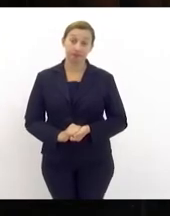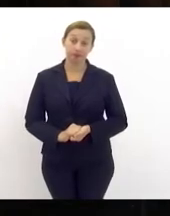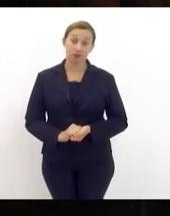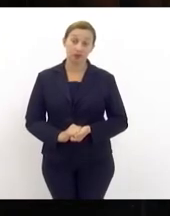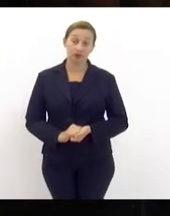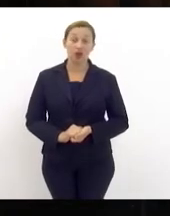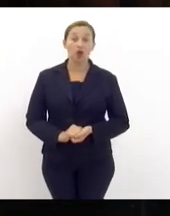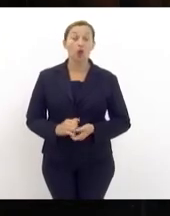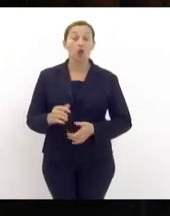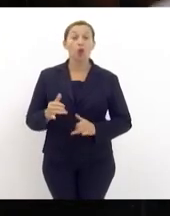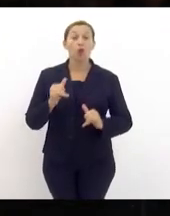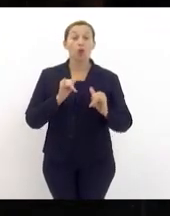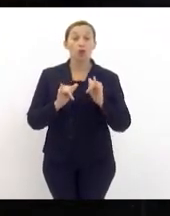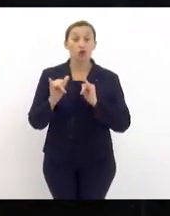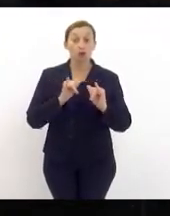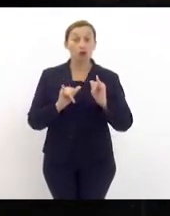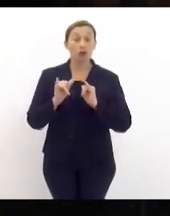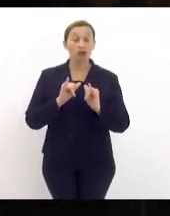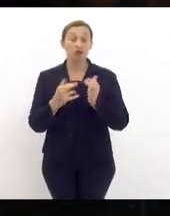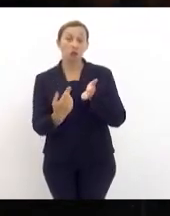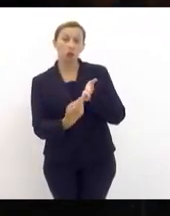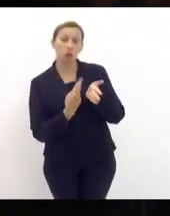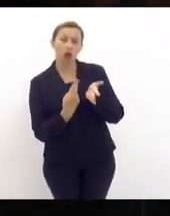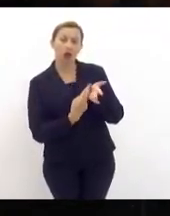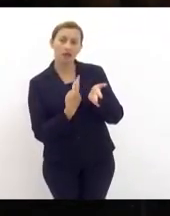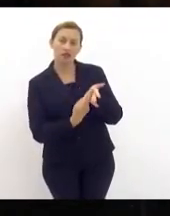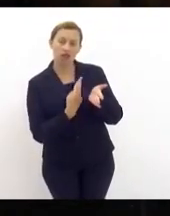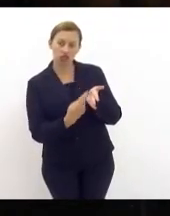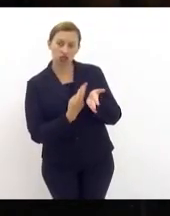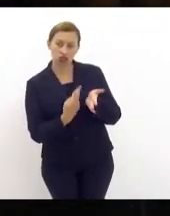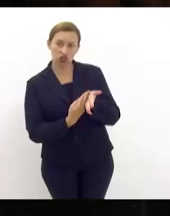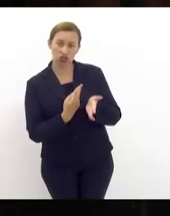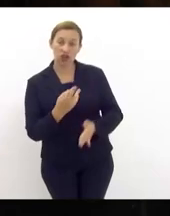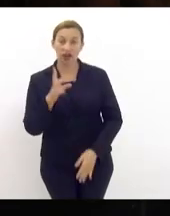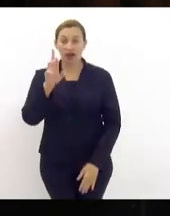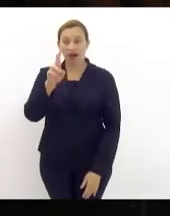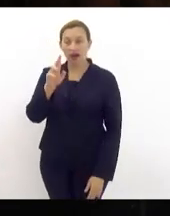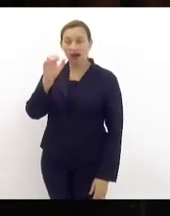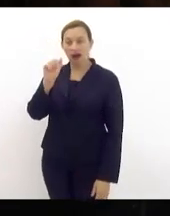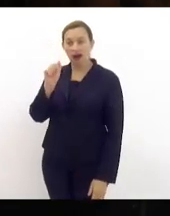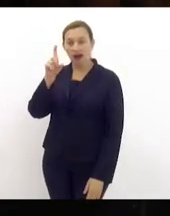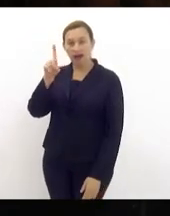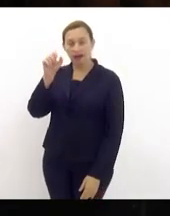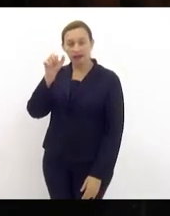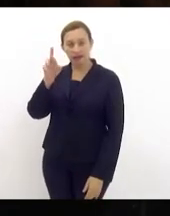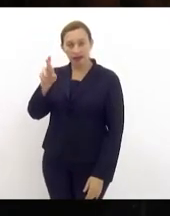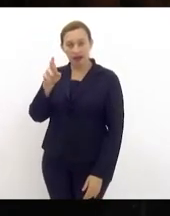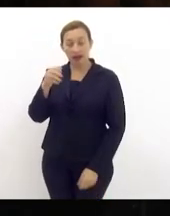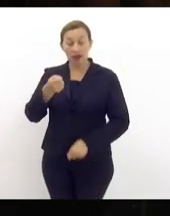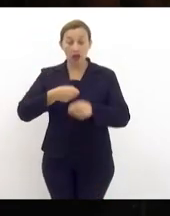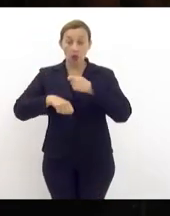segundo a matéria do Radar Econômico da revista Veja,